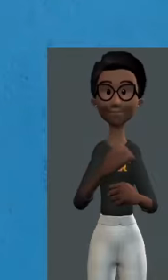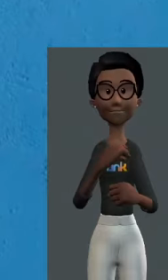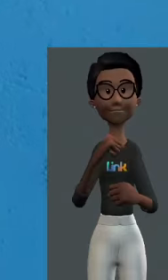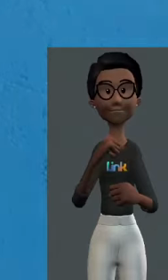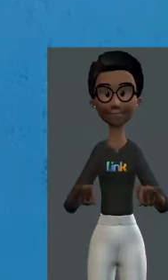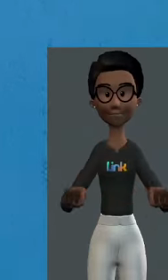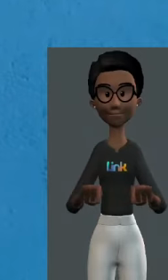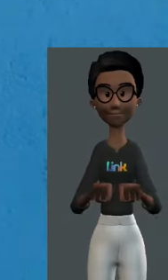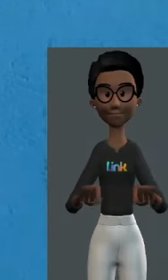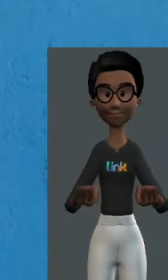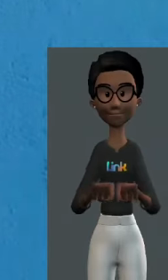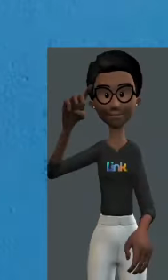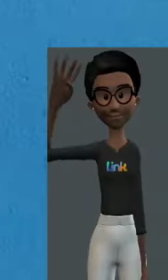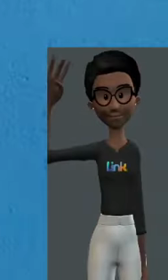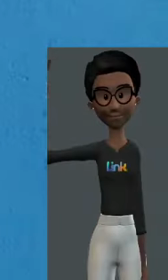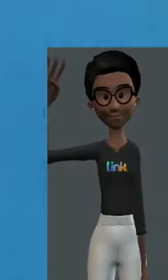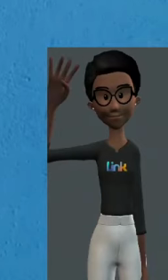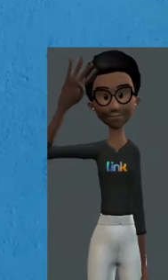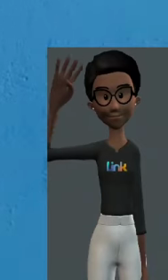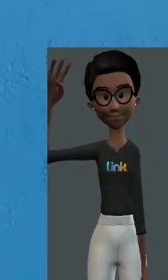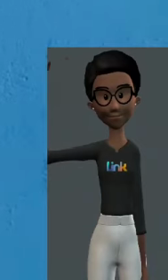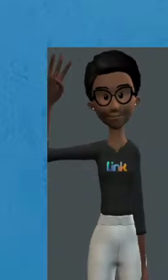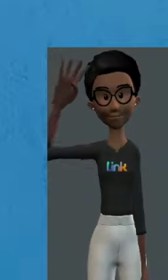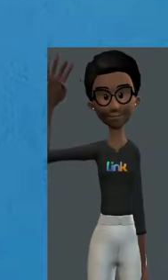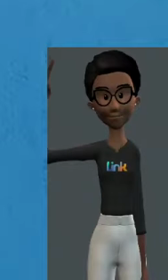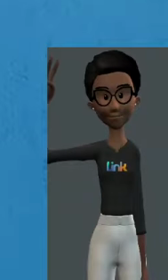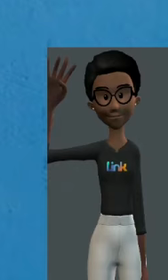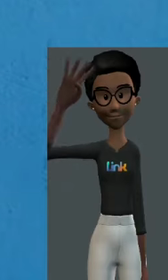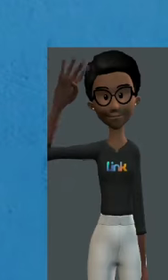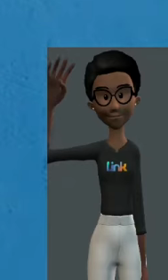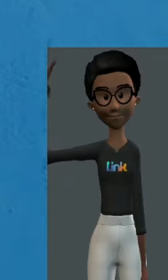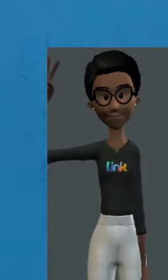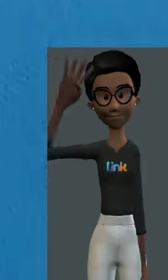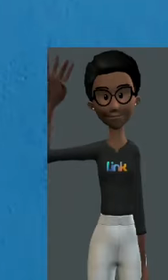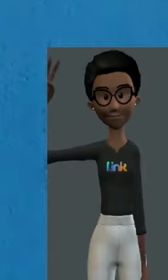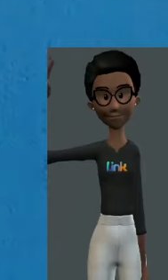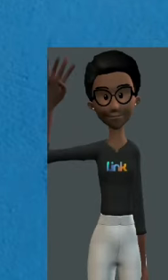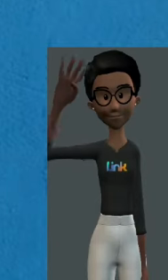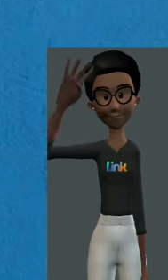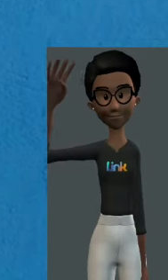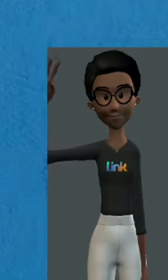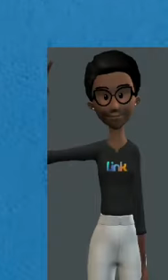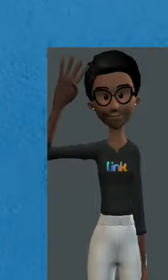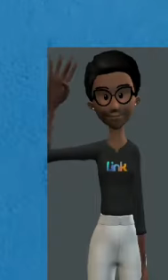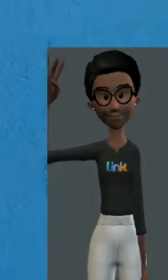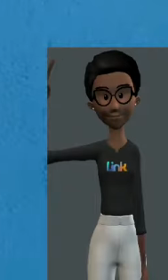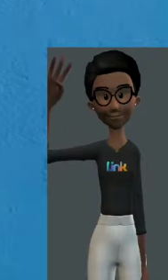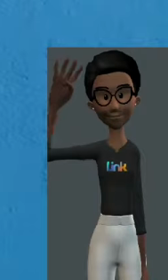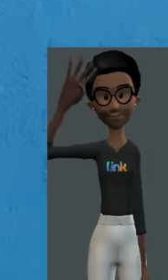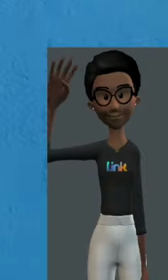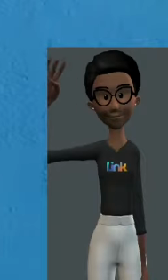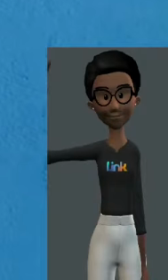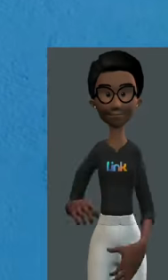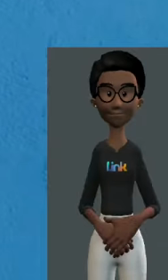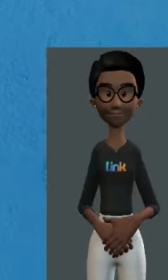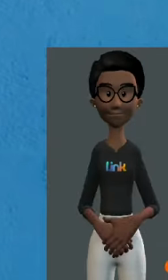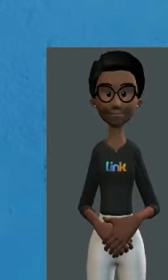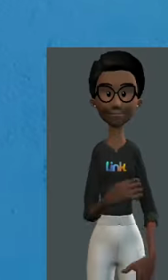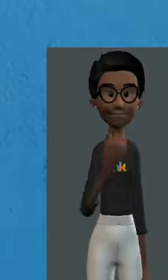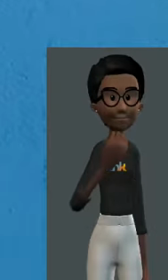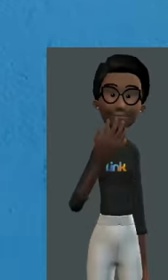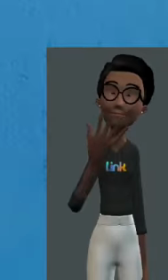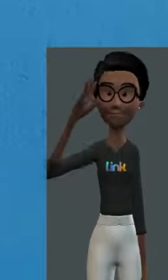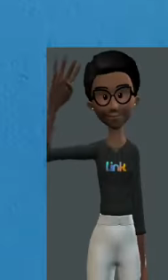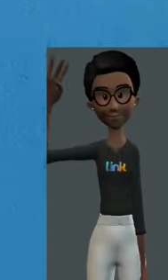Aristóteles era outra pessoa que iremos tratar aqui em breve também. Bem, seu nome real era Aristócles e Platão era um apelido,